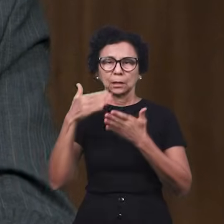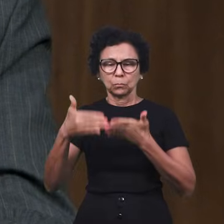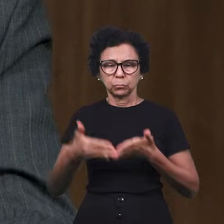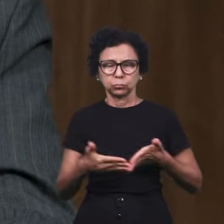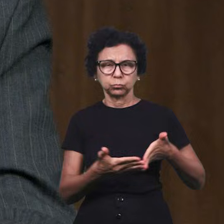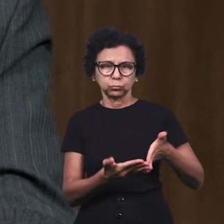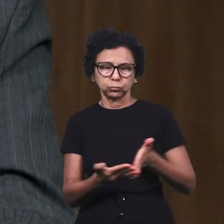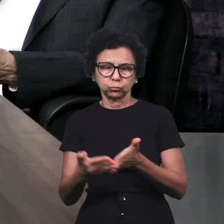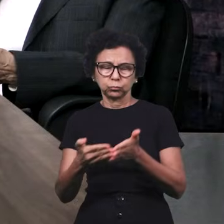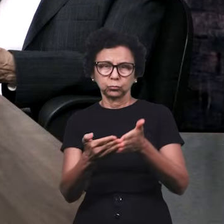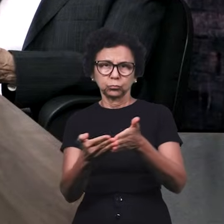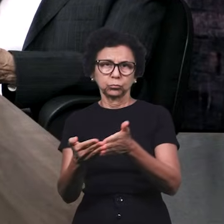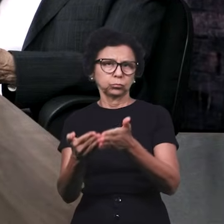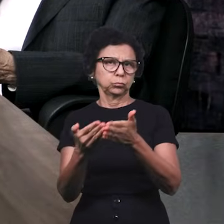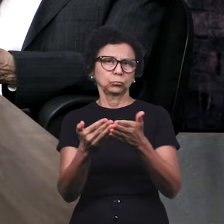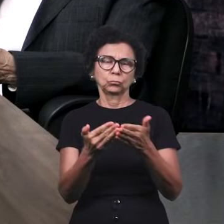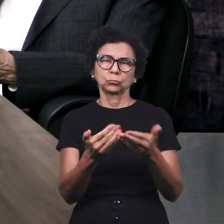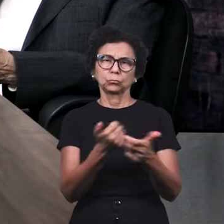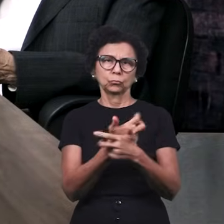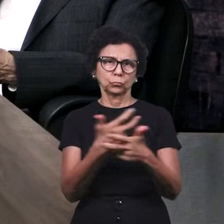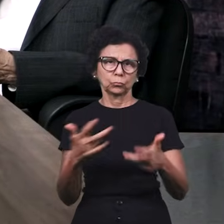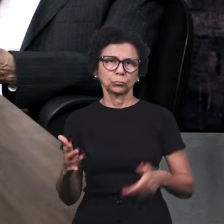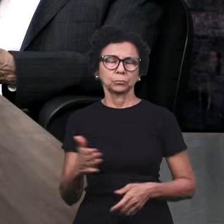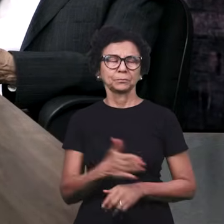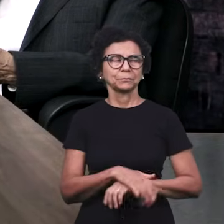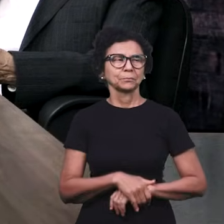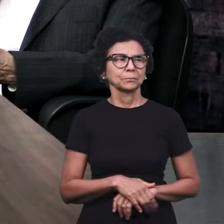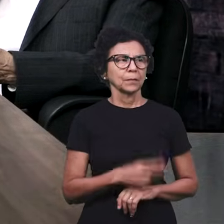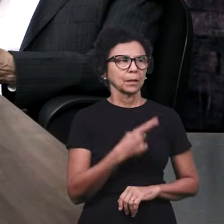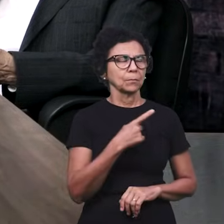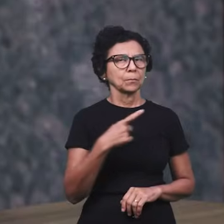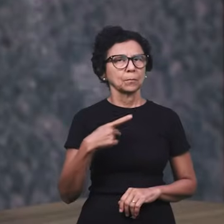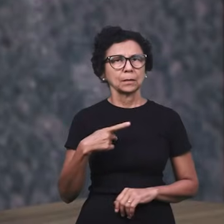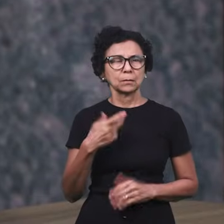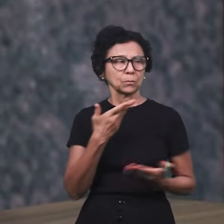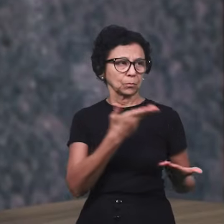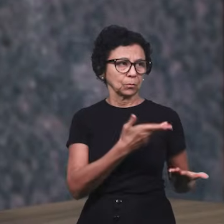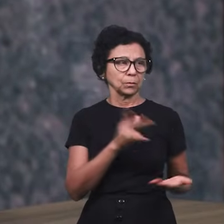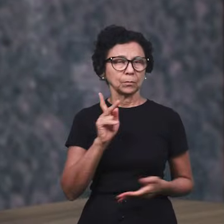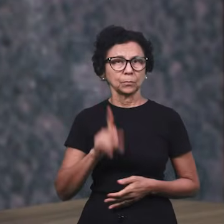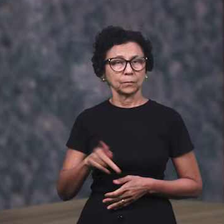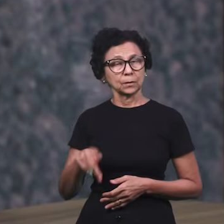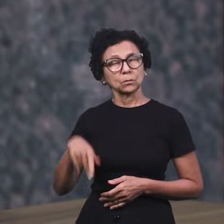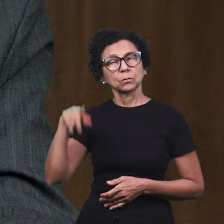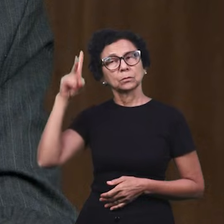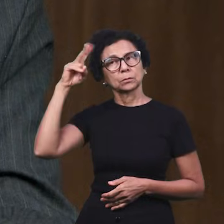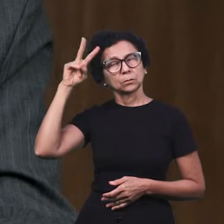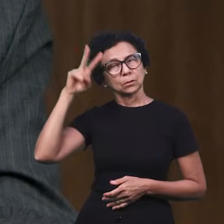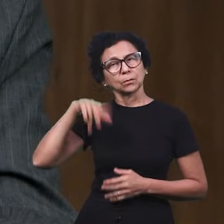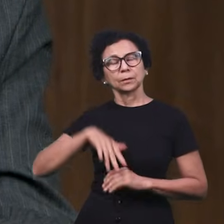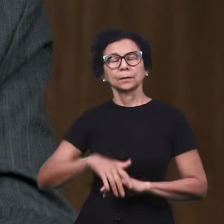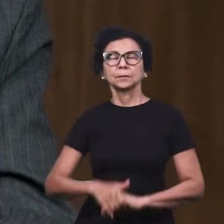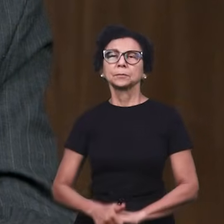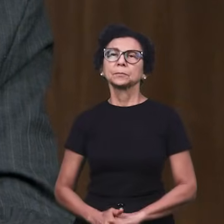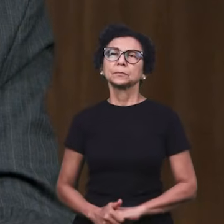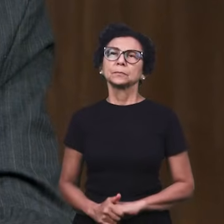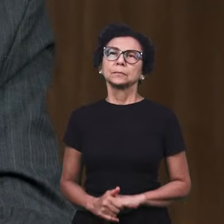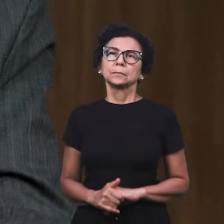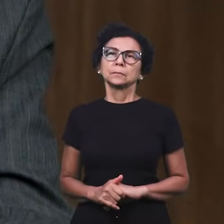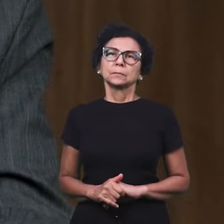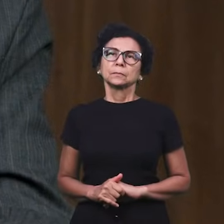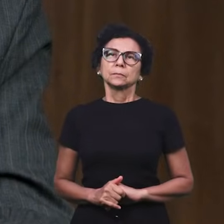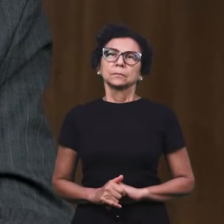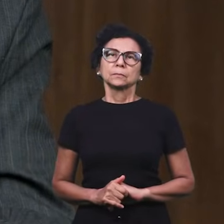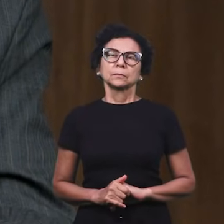estamos aqui com o pastor Serlon. A paz do Senhor, meus irmãos. Professor de História. E